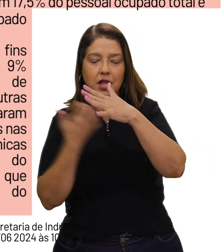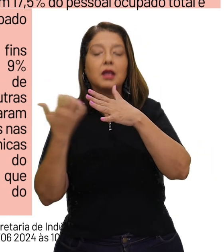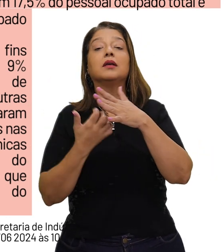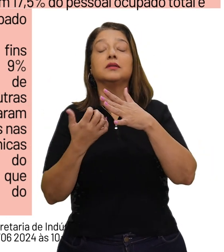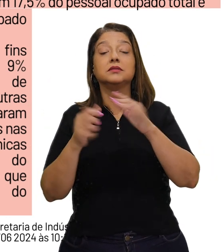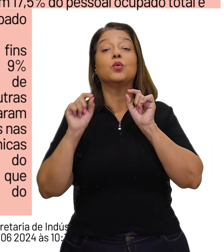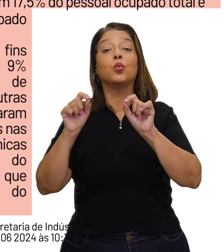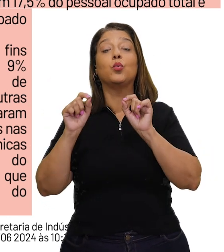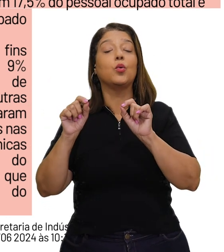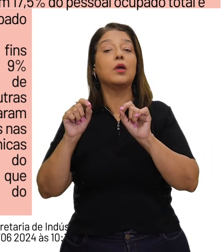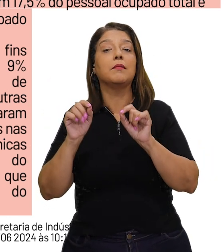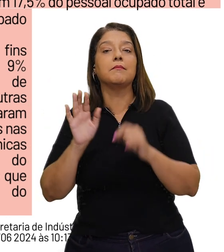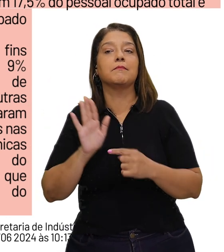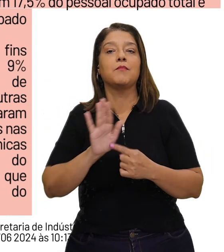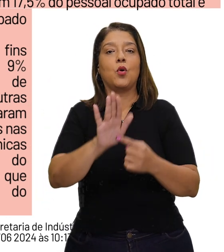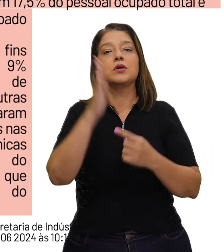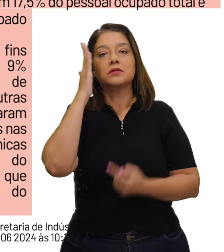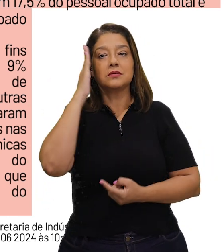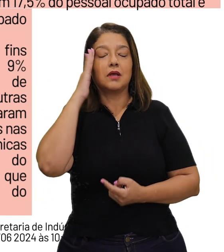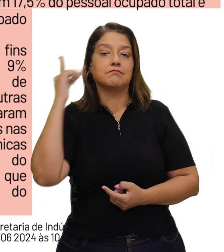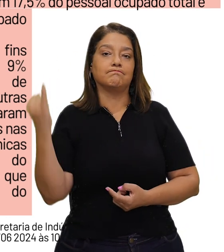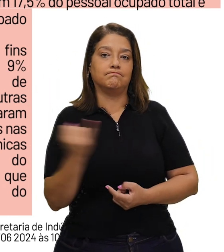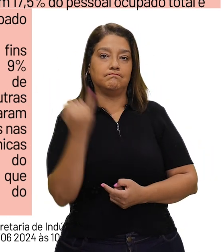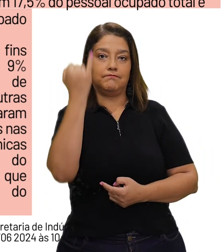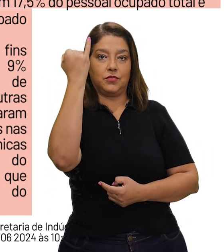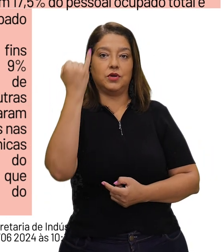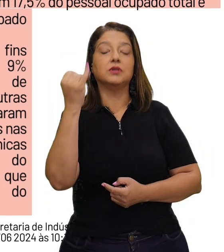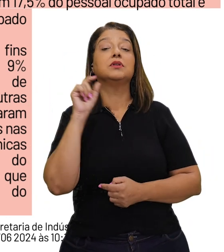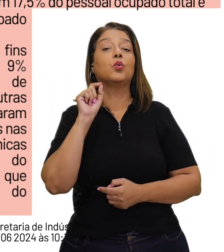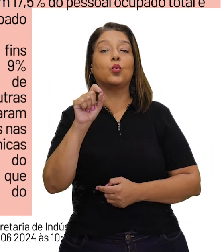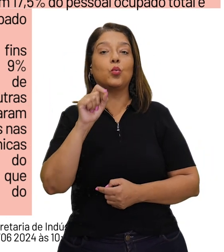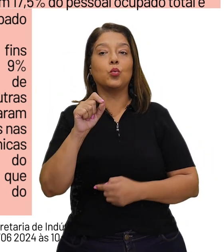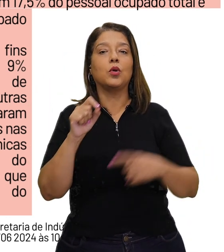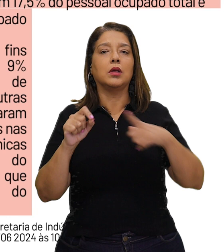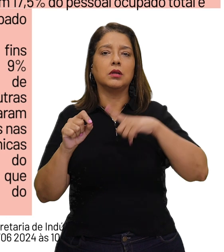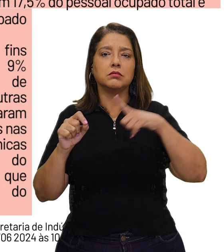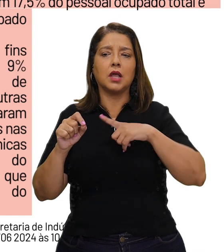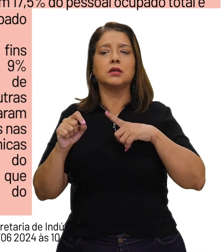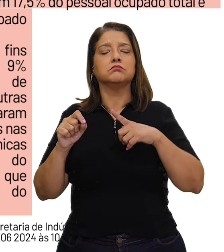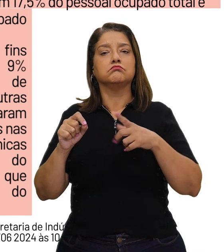organizações, demonstram sua importância ao absorver